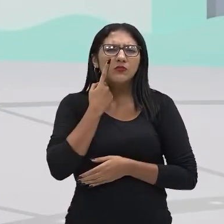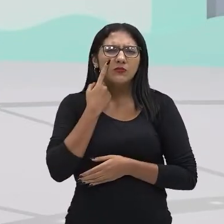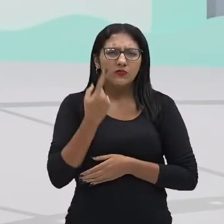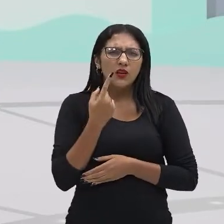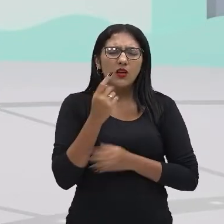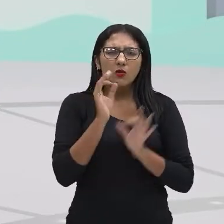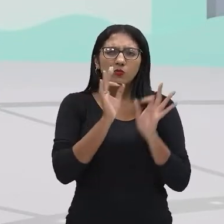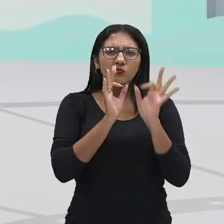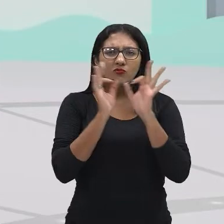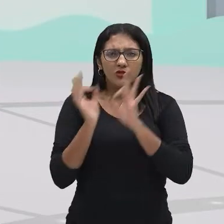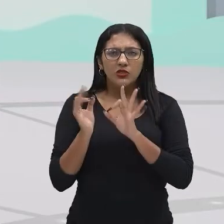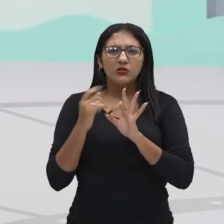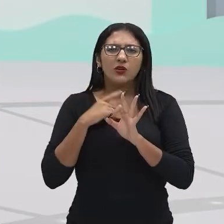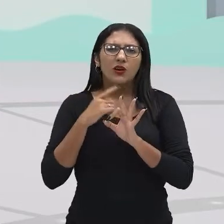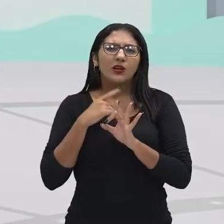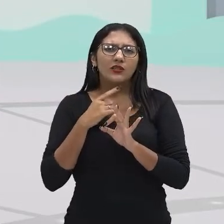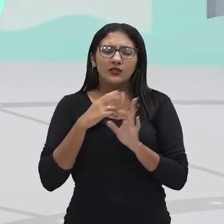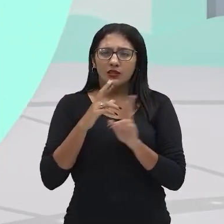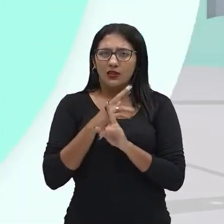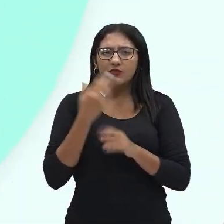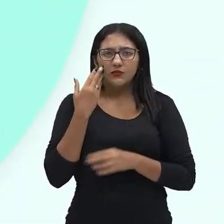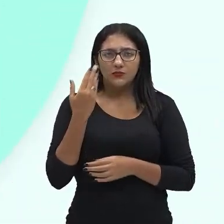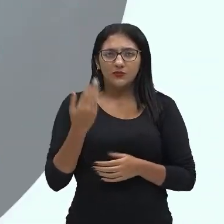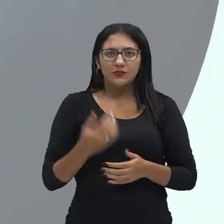que vai mostrar exatamente isso.